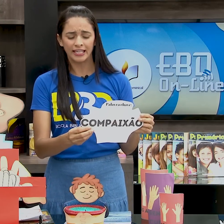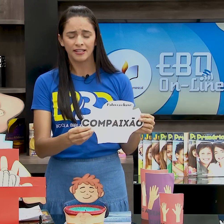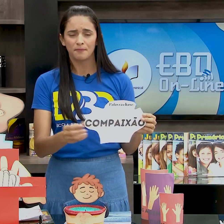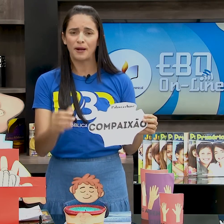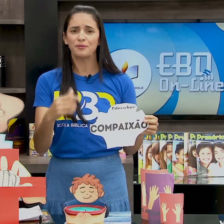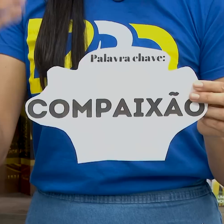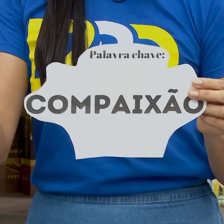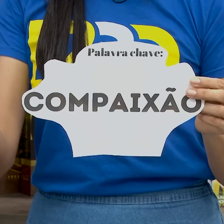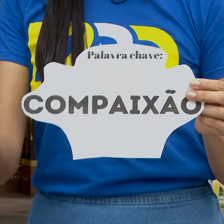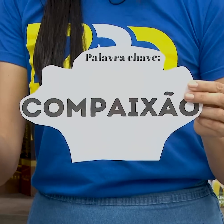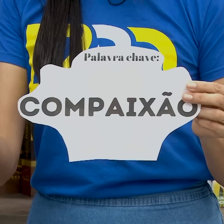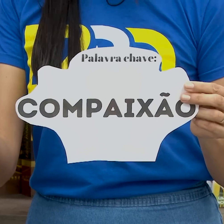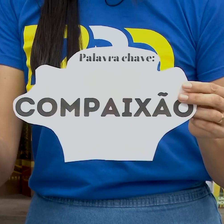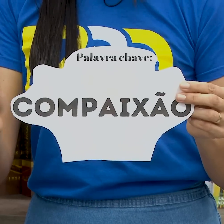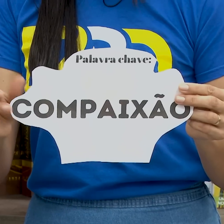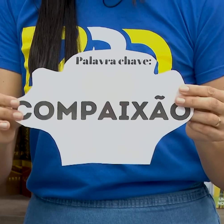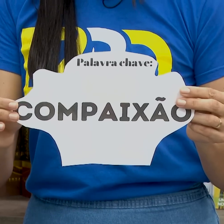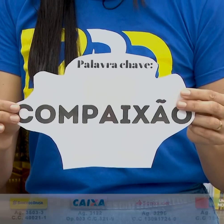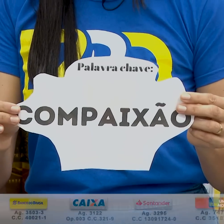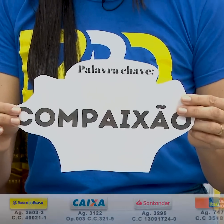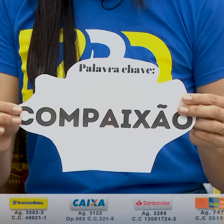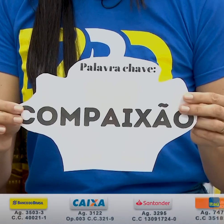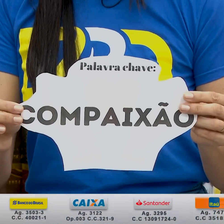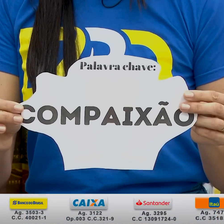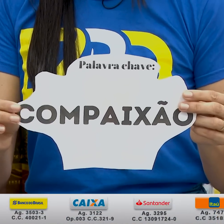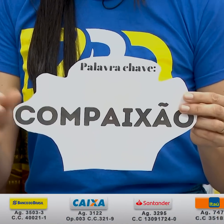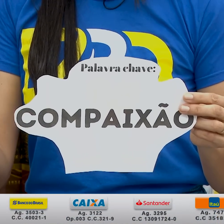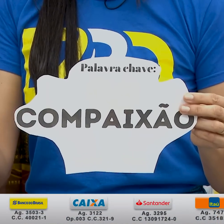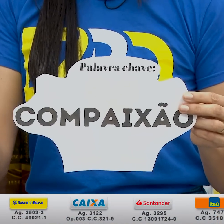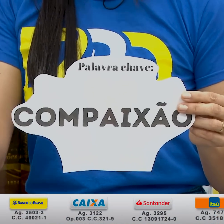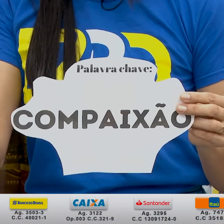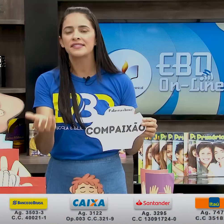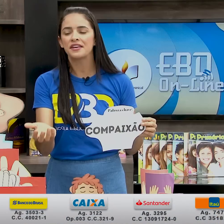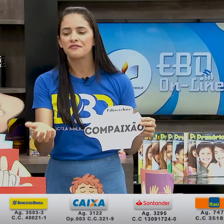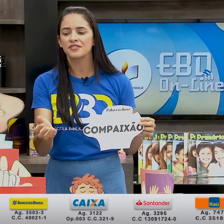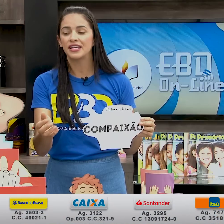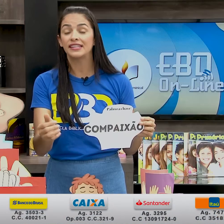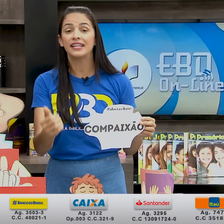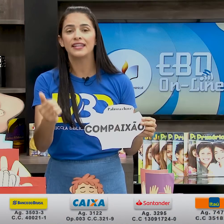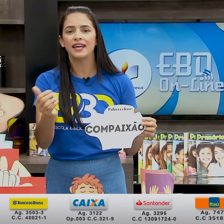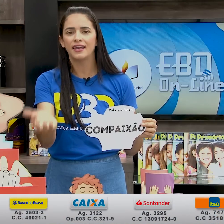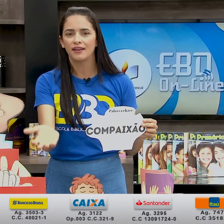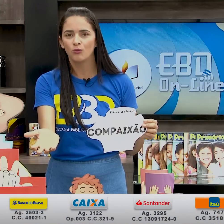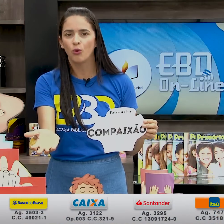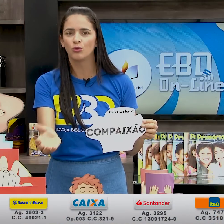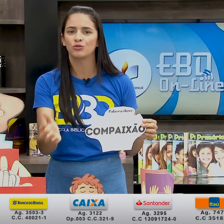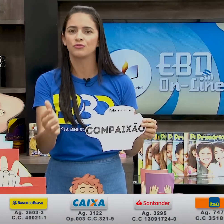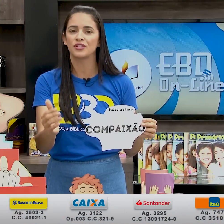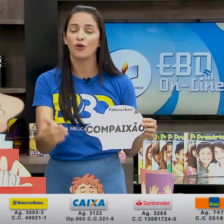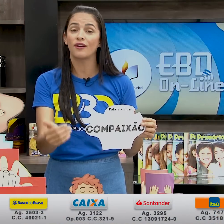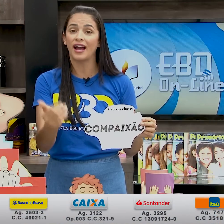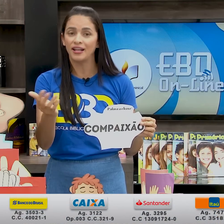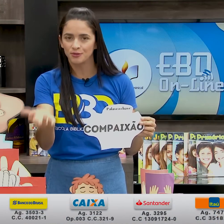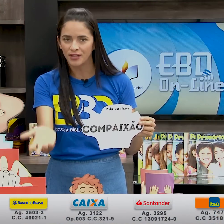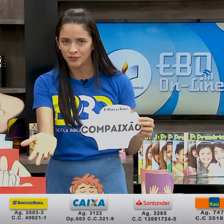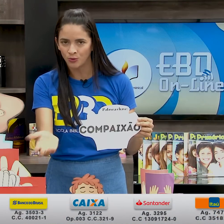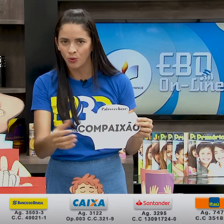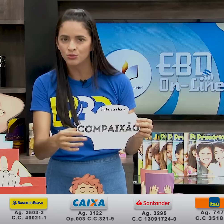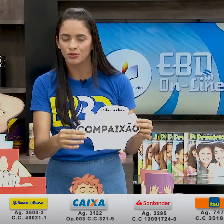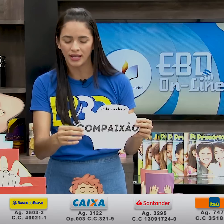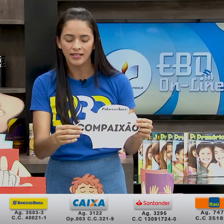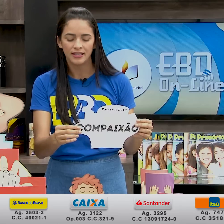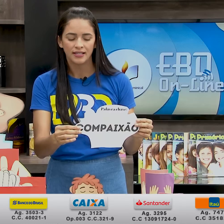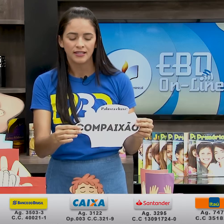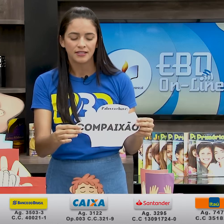você para poder explicar para criança dessa idade né É você se compadecer você entender o outro se colocar no lugar